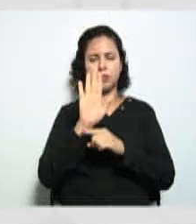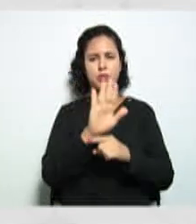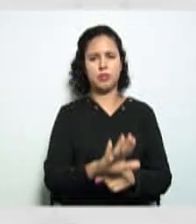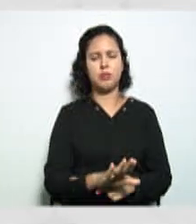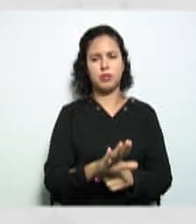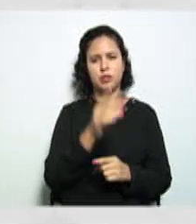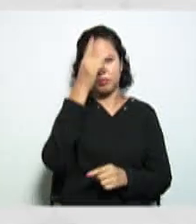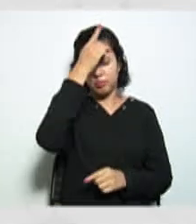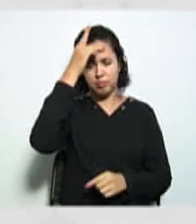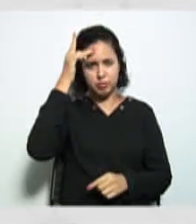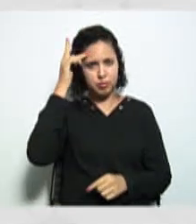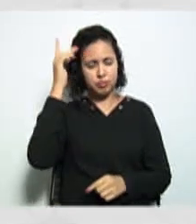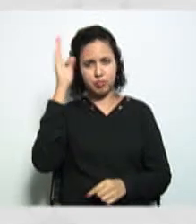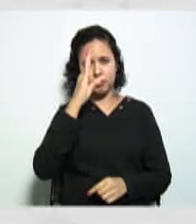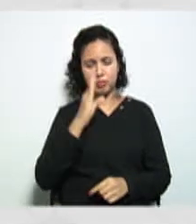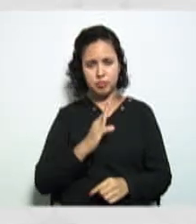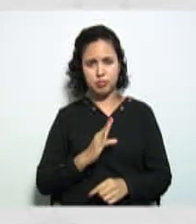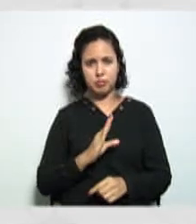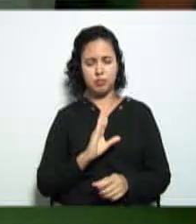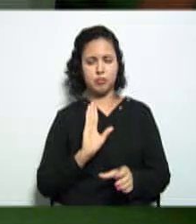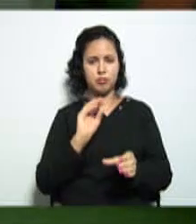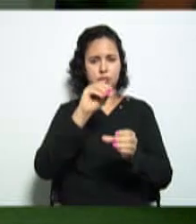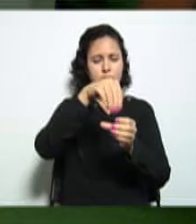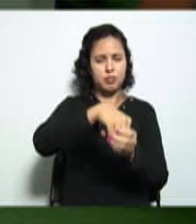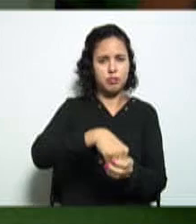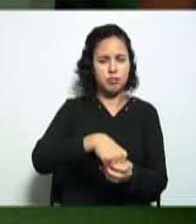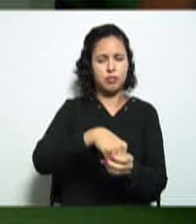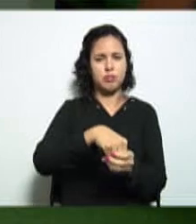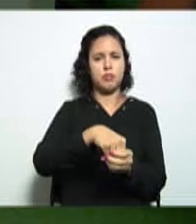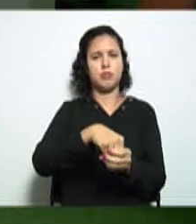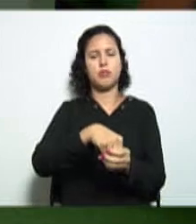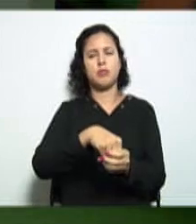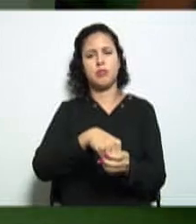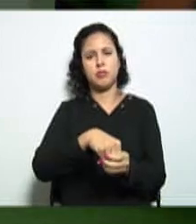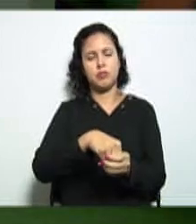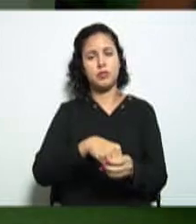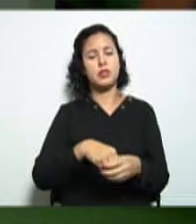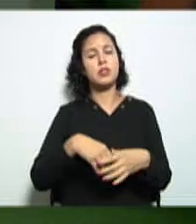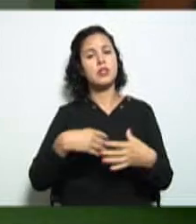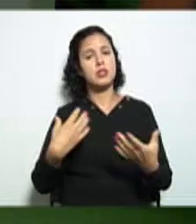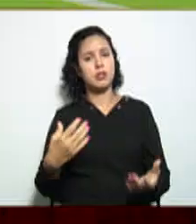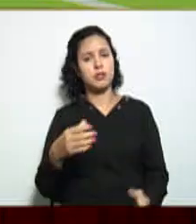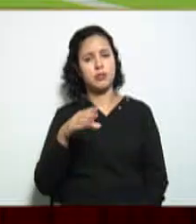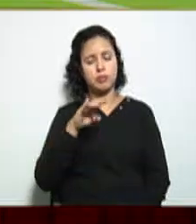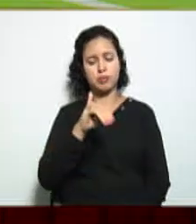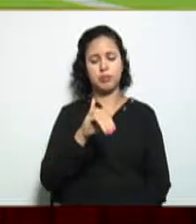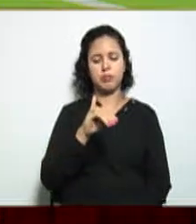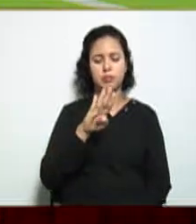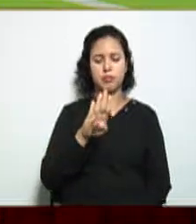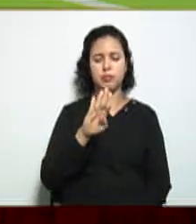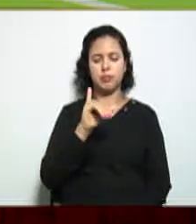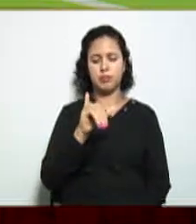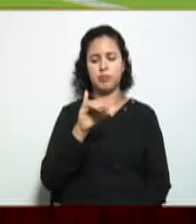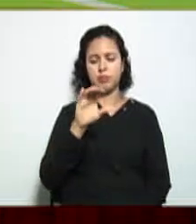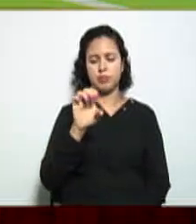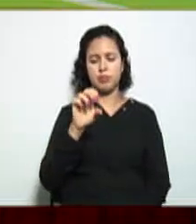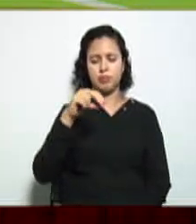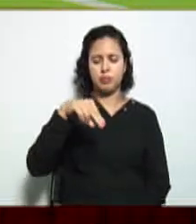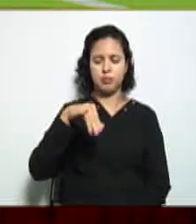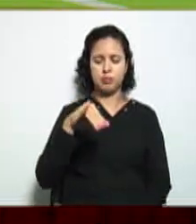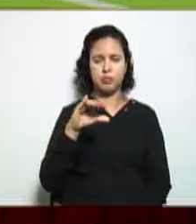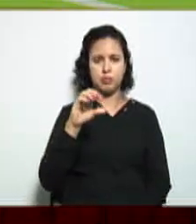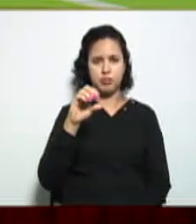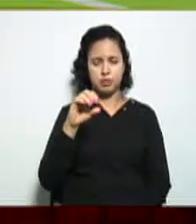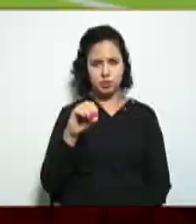E agora, deu para entender? Eu acho que agora biênio são 2 anos, né? E eu acho que aqui dá para saber quem fez a pesquisa e sobre o que ela